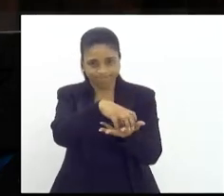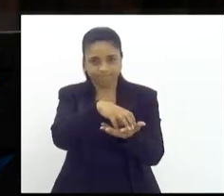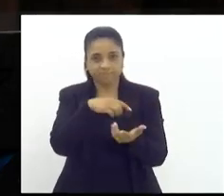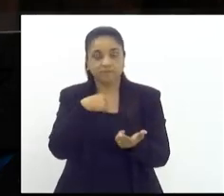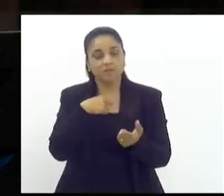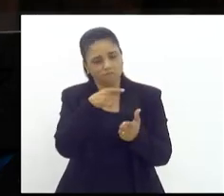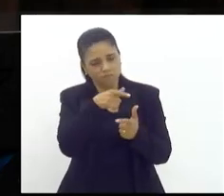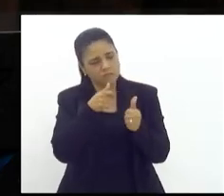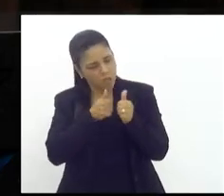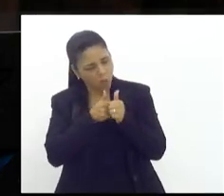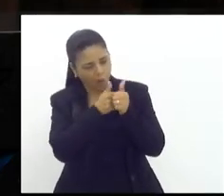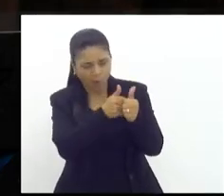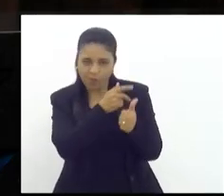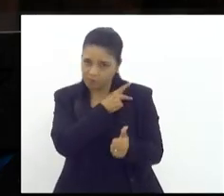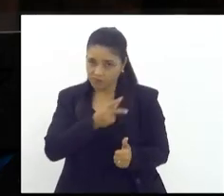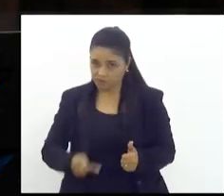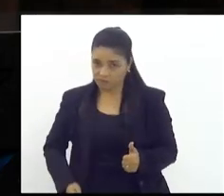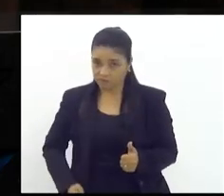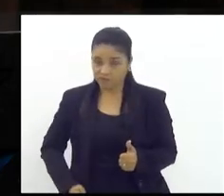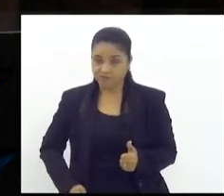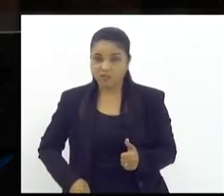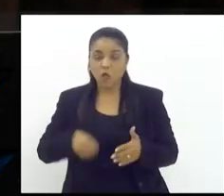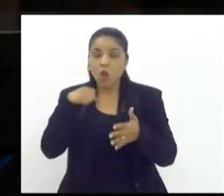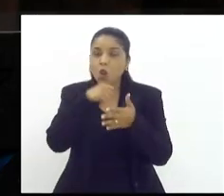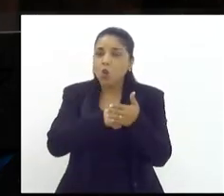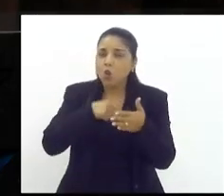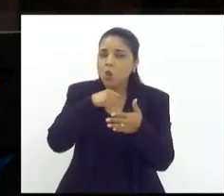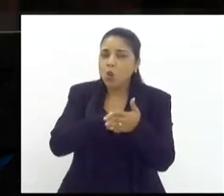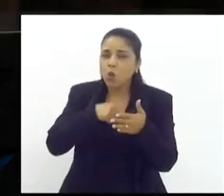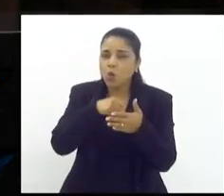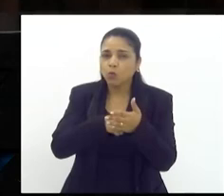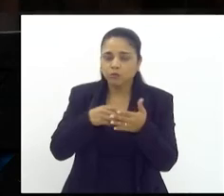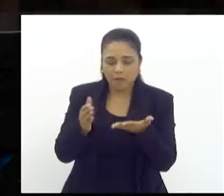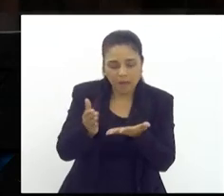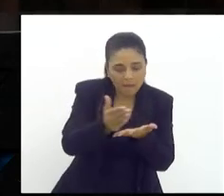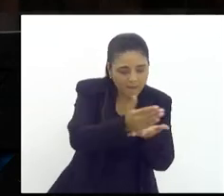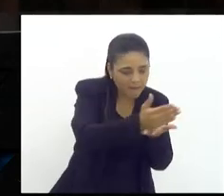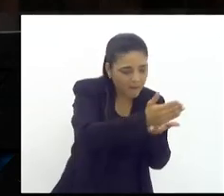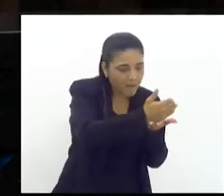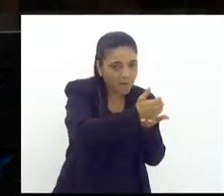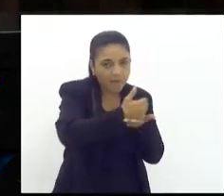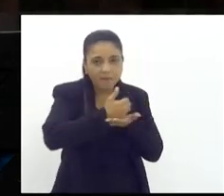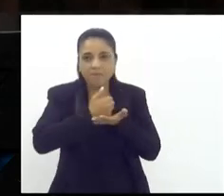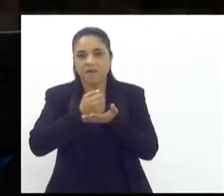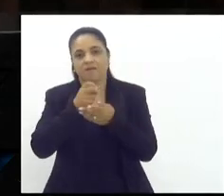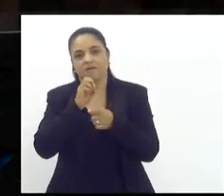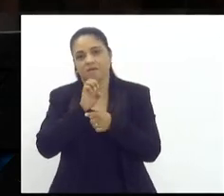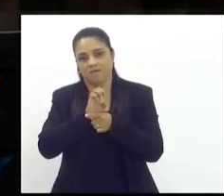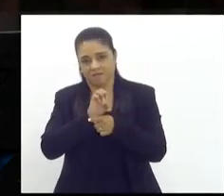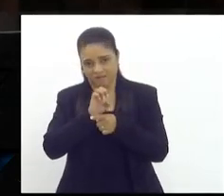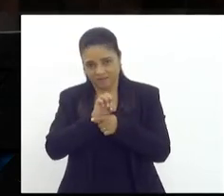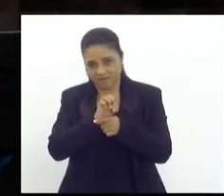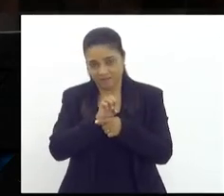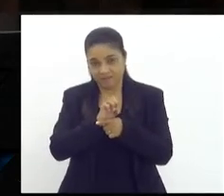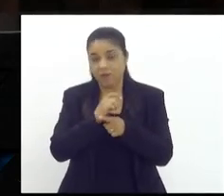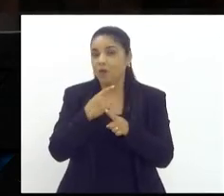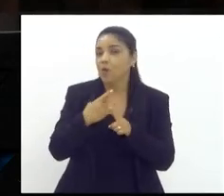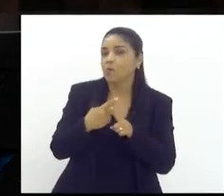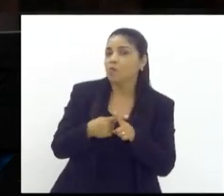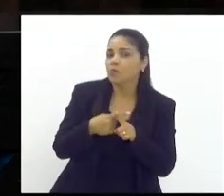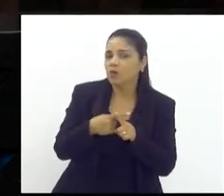excelência lutar pelas receitas do Estado E por quê